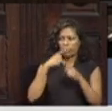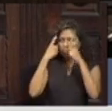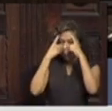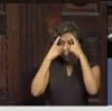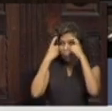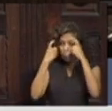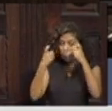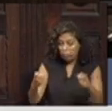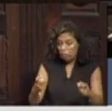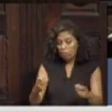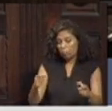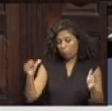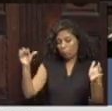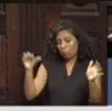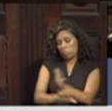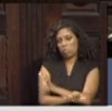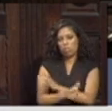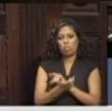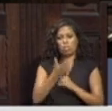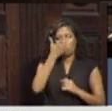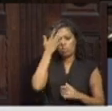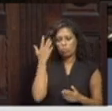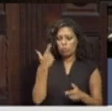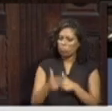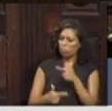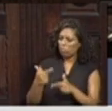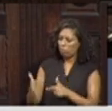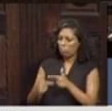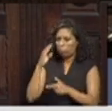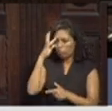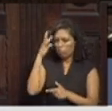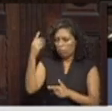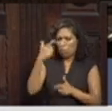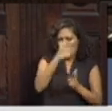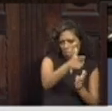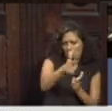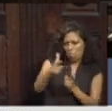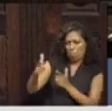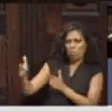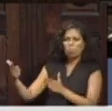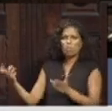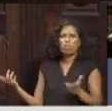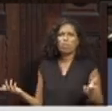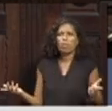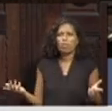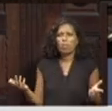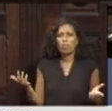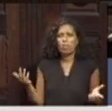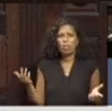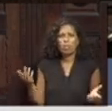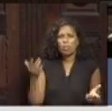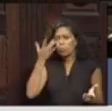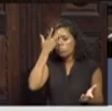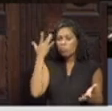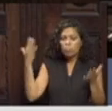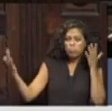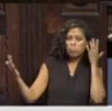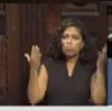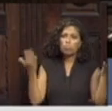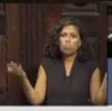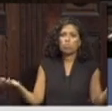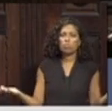dramática com essas condições, e eu enfatizo aqui, também no centro de Angra. Não é violência apenas da periferia de